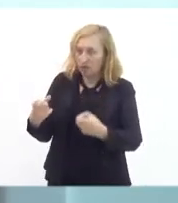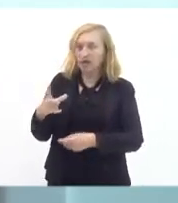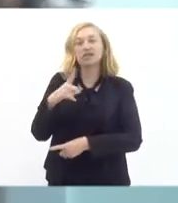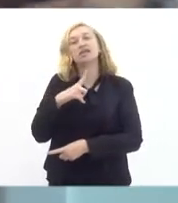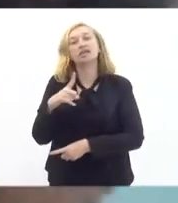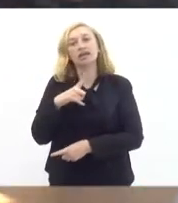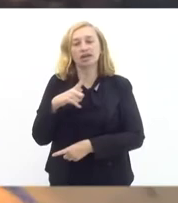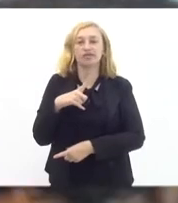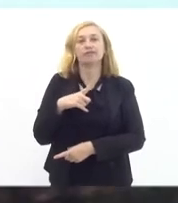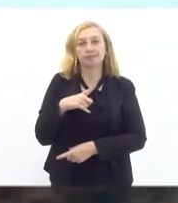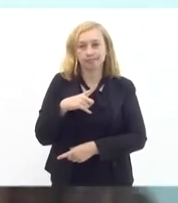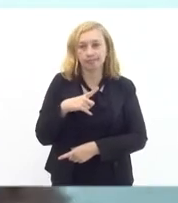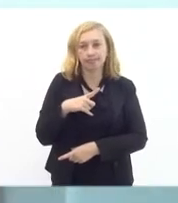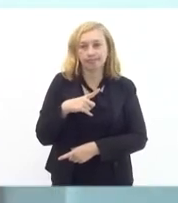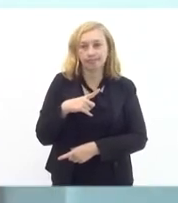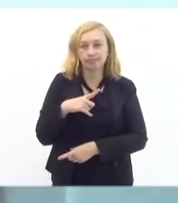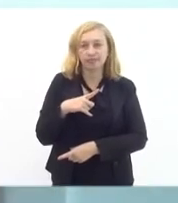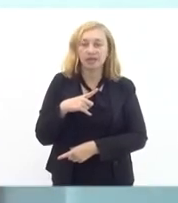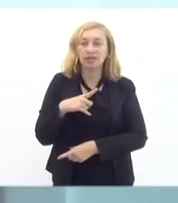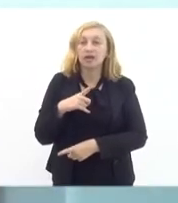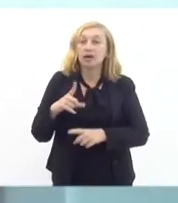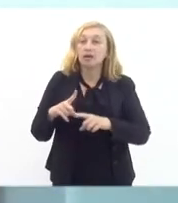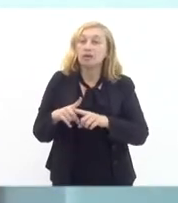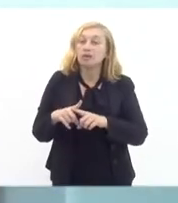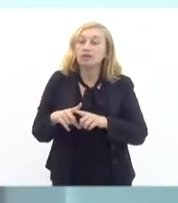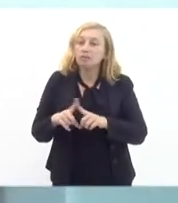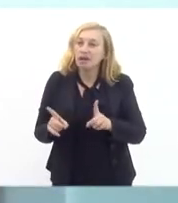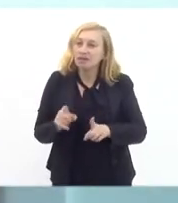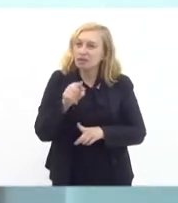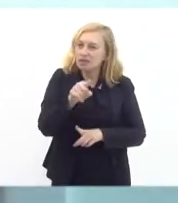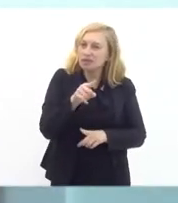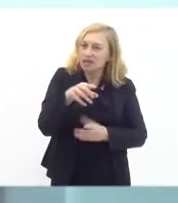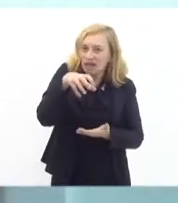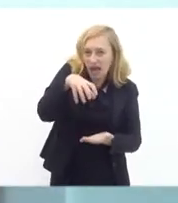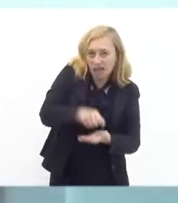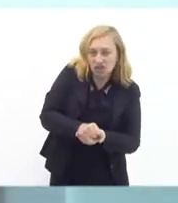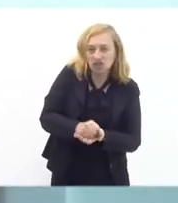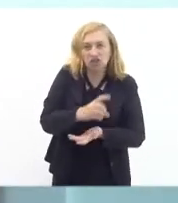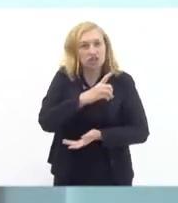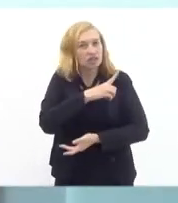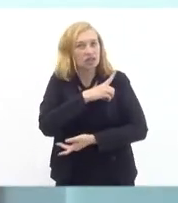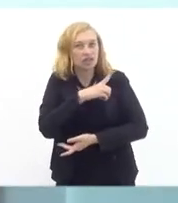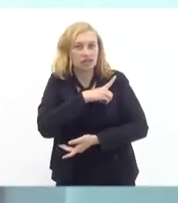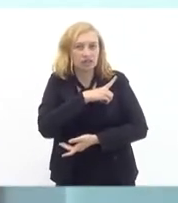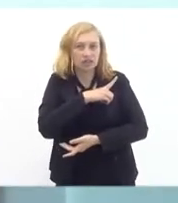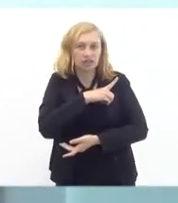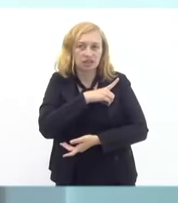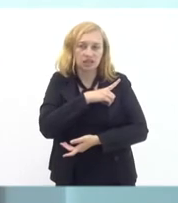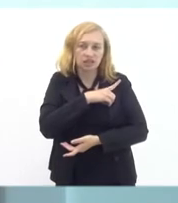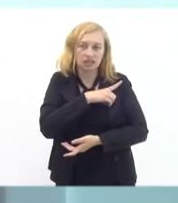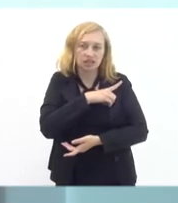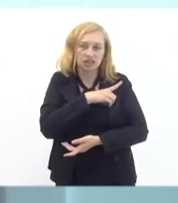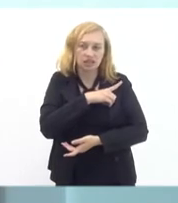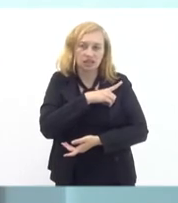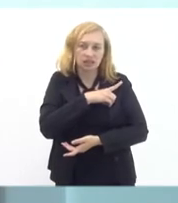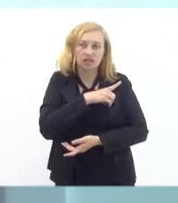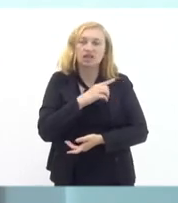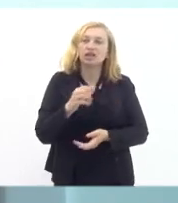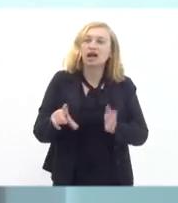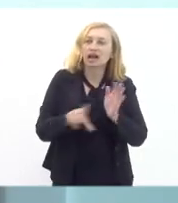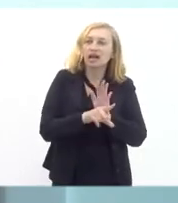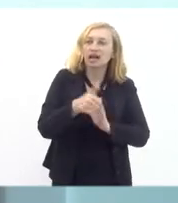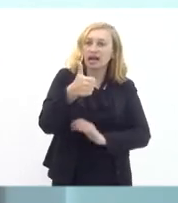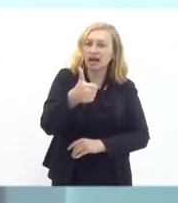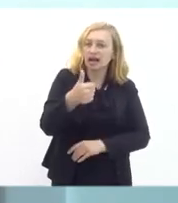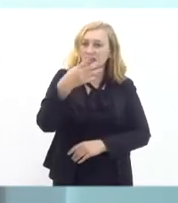situação que pode ocasionar a morte dele. Mas, para você fazer esse registro na delegacia, para você fazer o flagrante mediante a Lei 14.064,